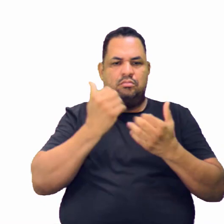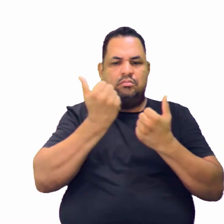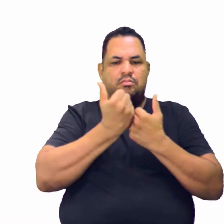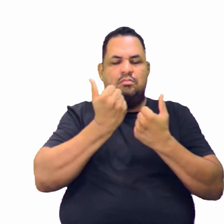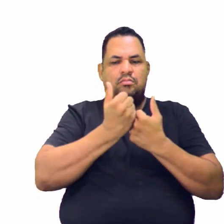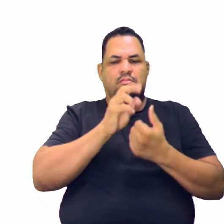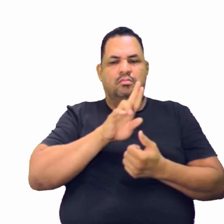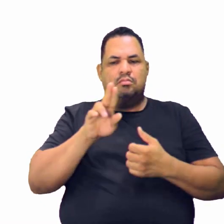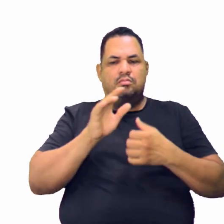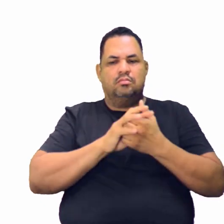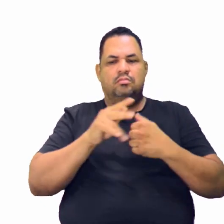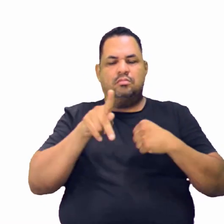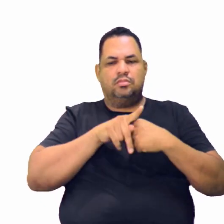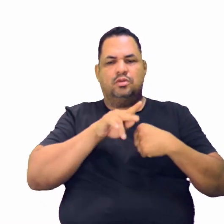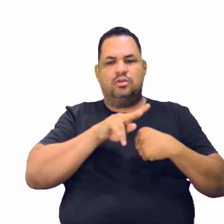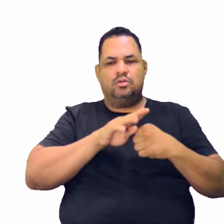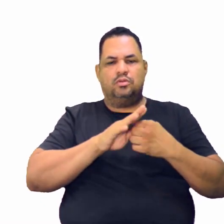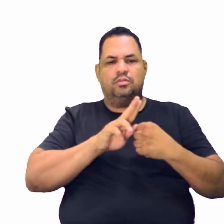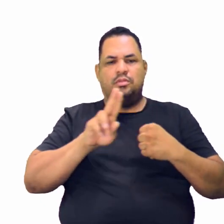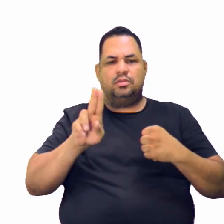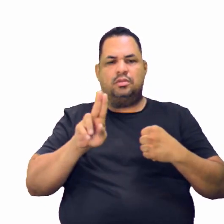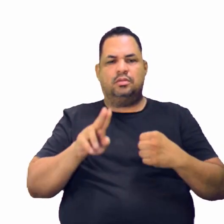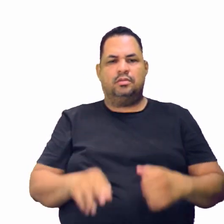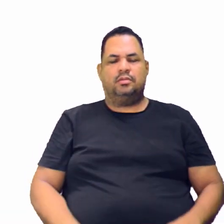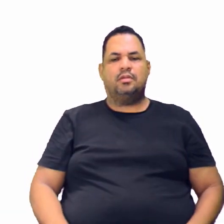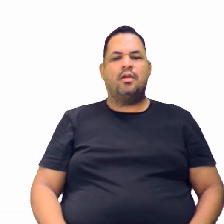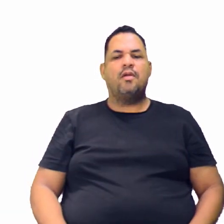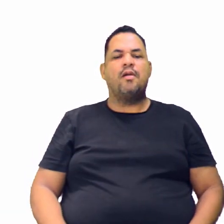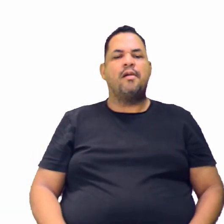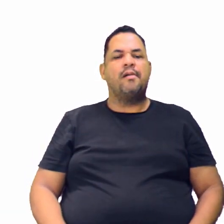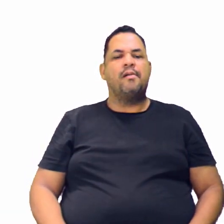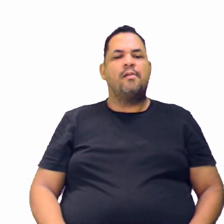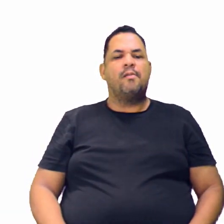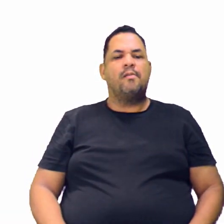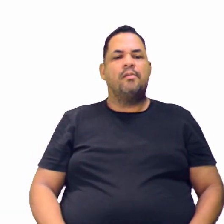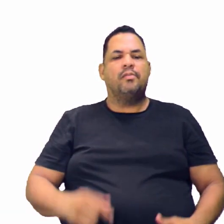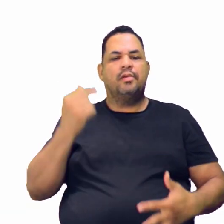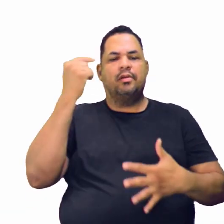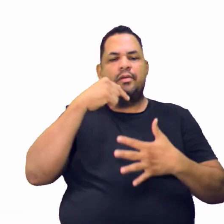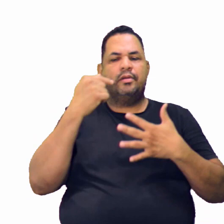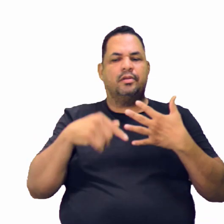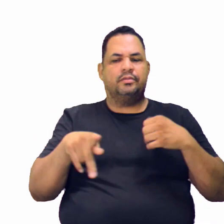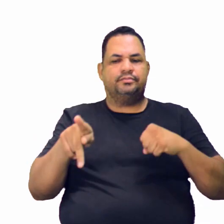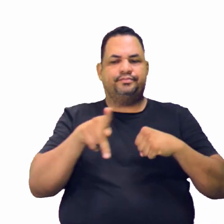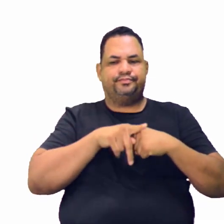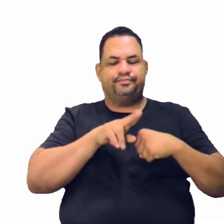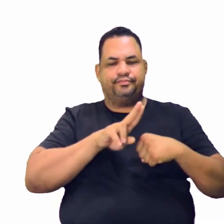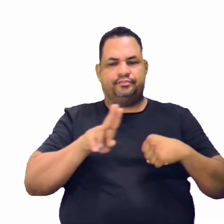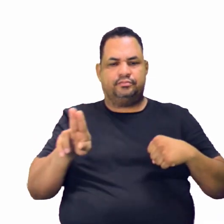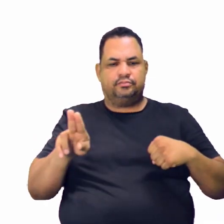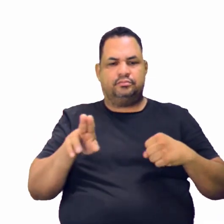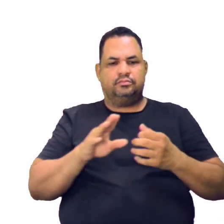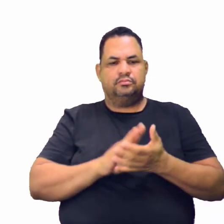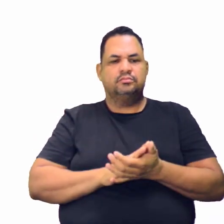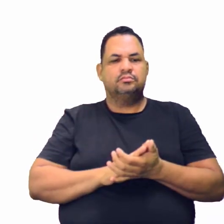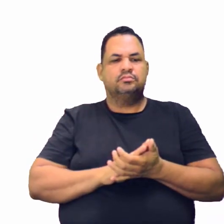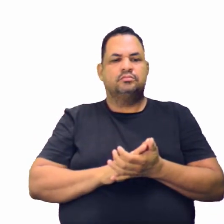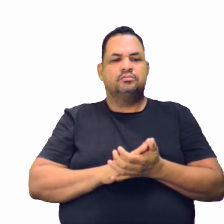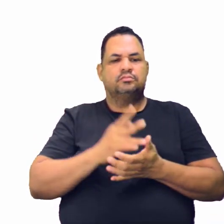é pronome substantivo. Vamos lá, amadinhos. Classificação dos pronomes. Nós temos